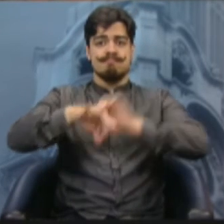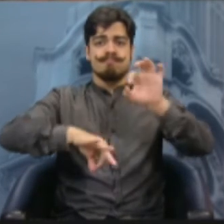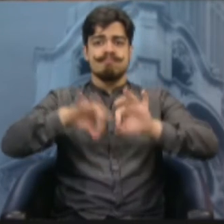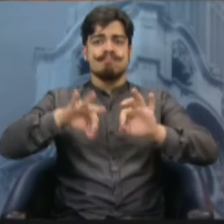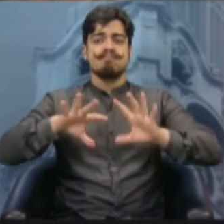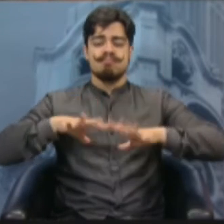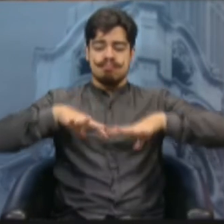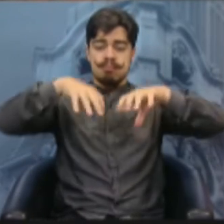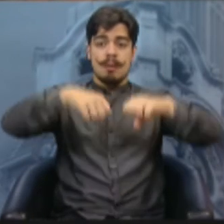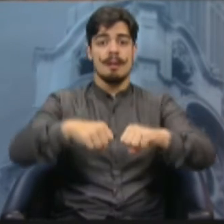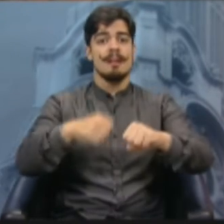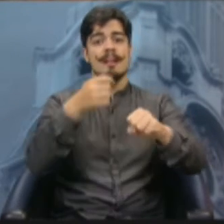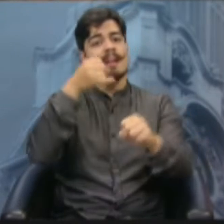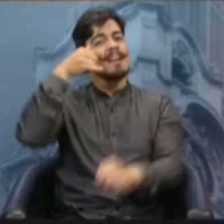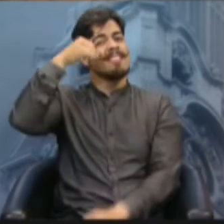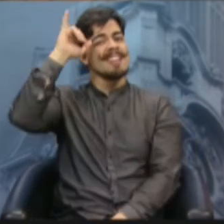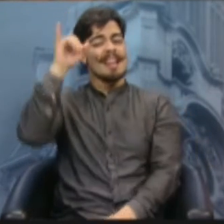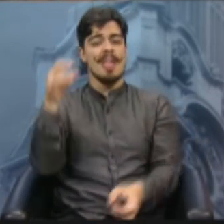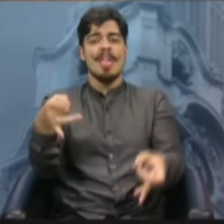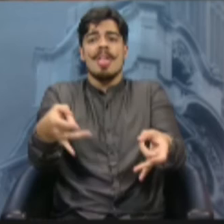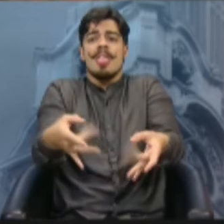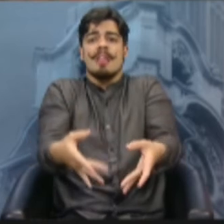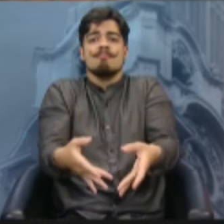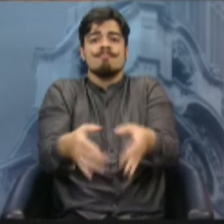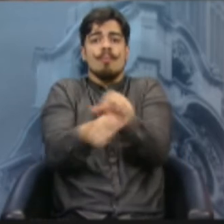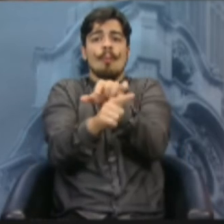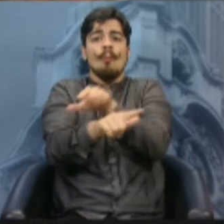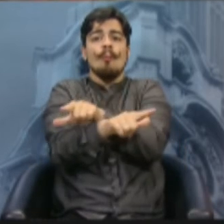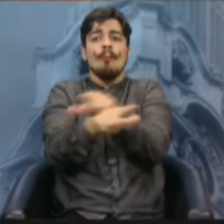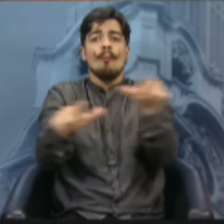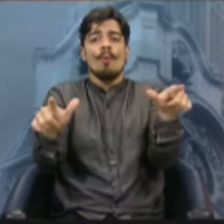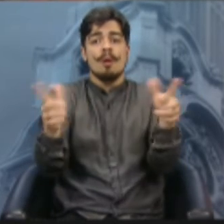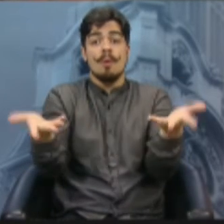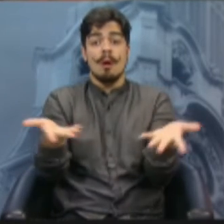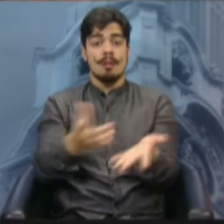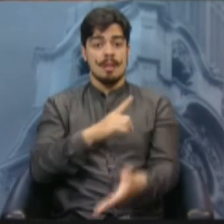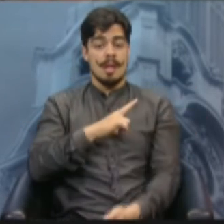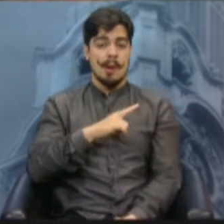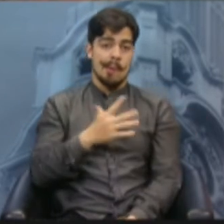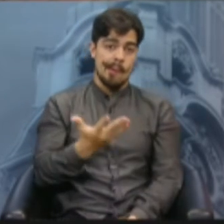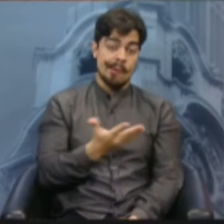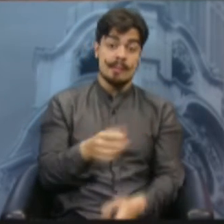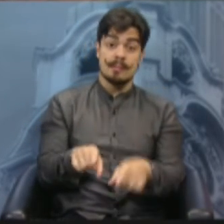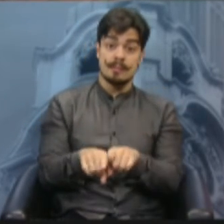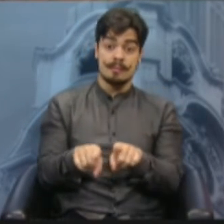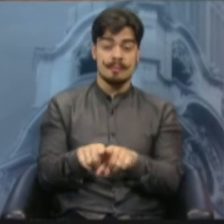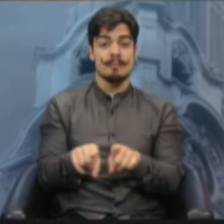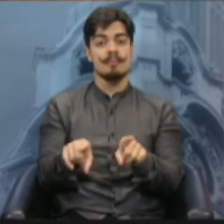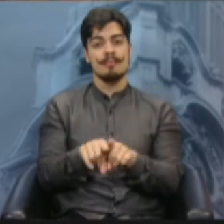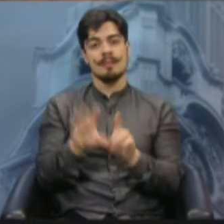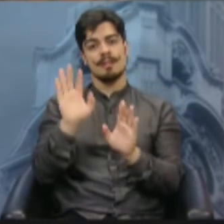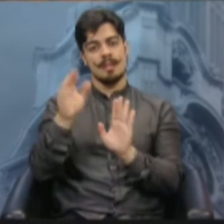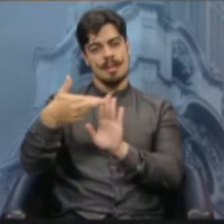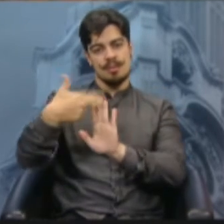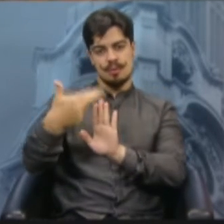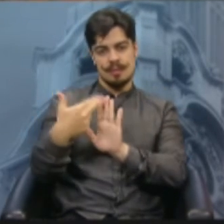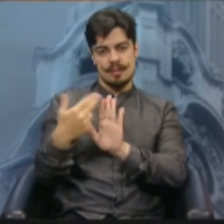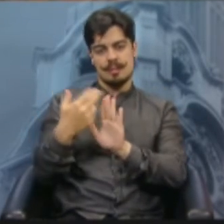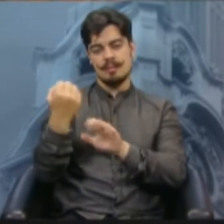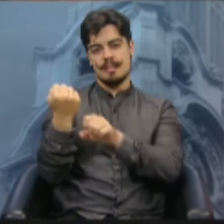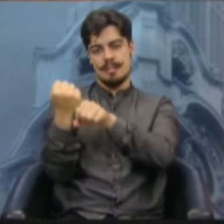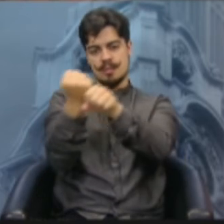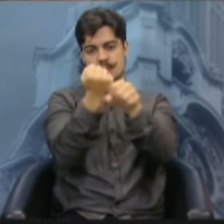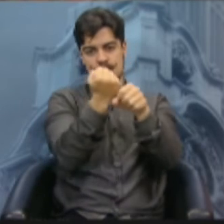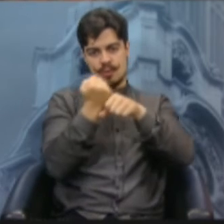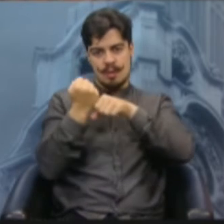não ociosa, como a gente vê hoje, tanto, né, a resolução também das obras mitigatórias do entorno ali da